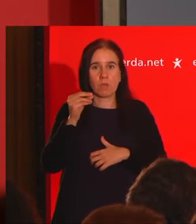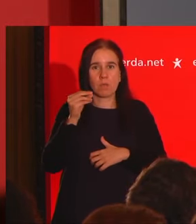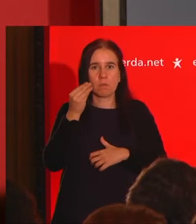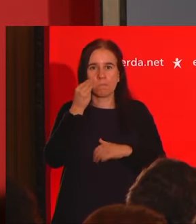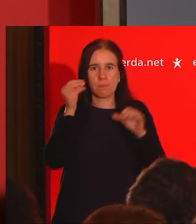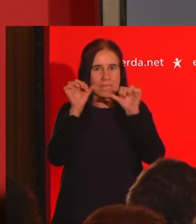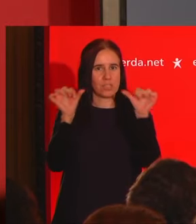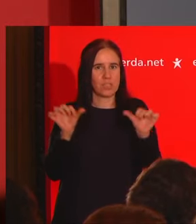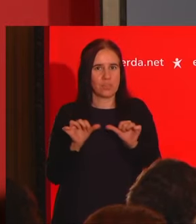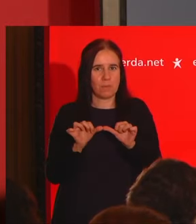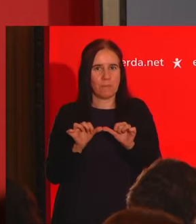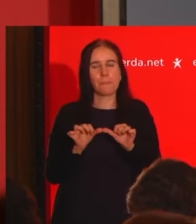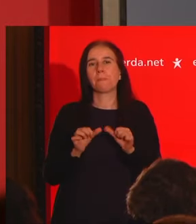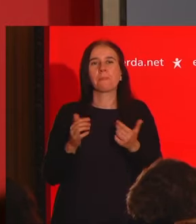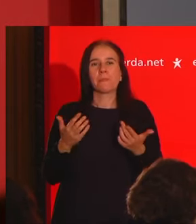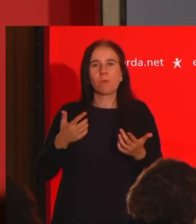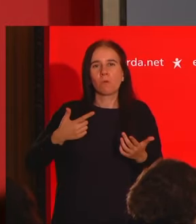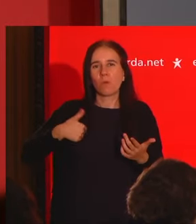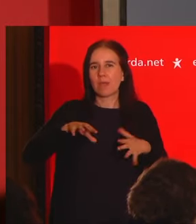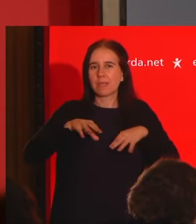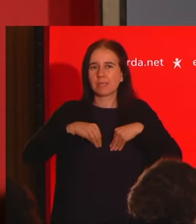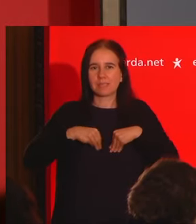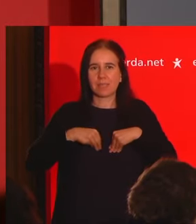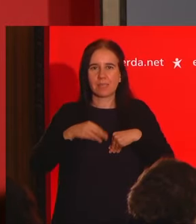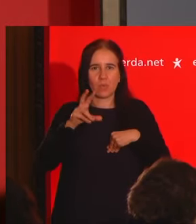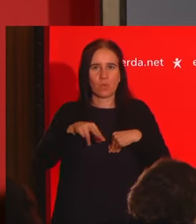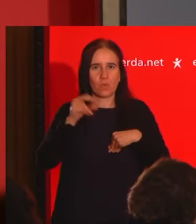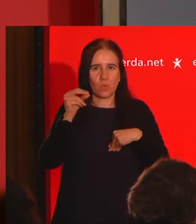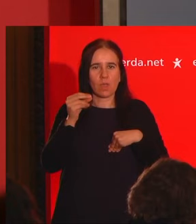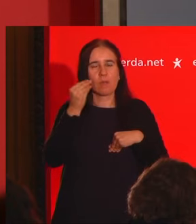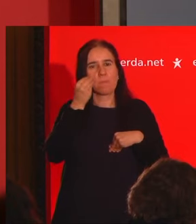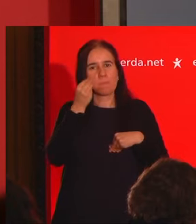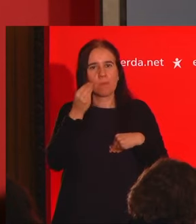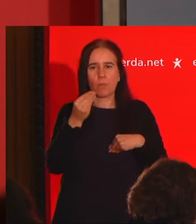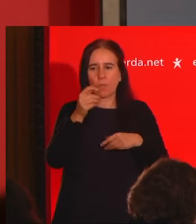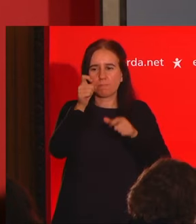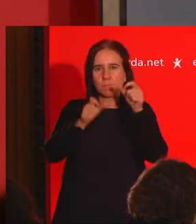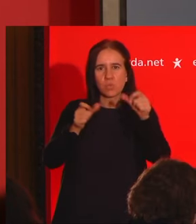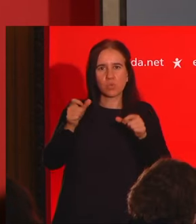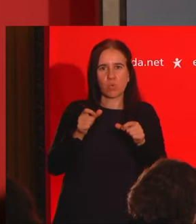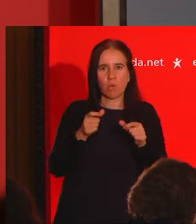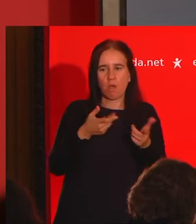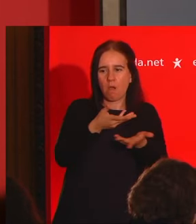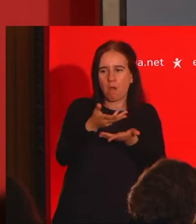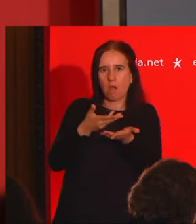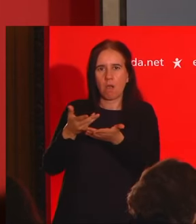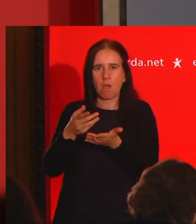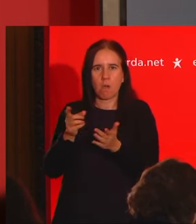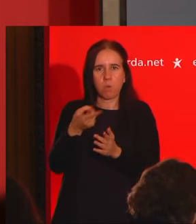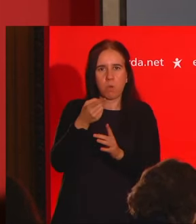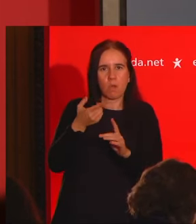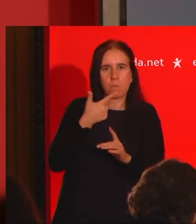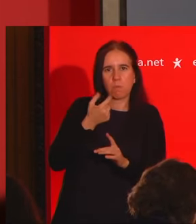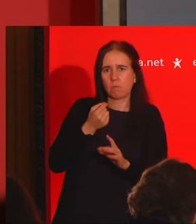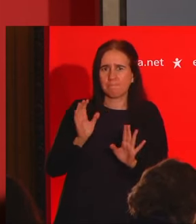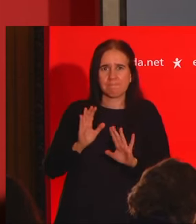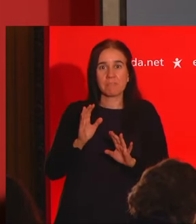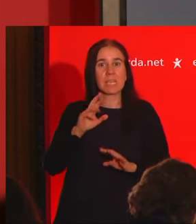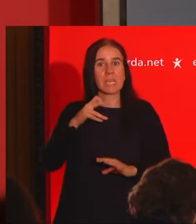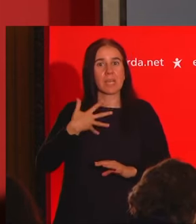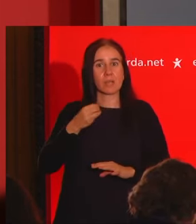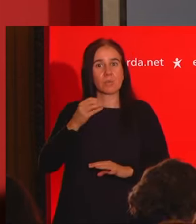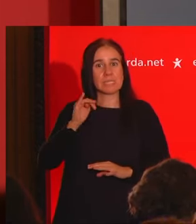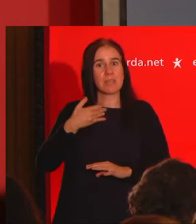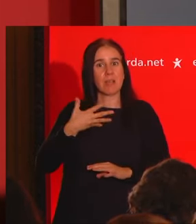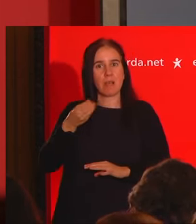deste regime e, por isso, nunca aceitámos o poder dos intocáveis. Pusemos em causa Ricardo Salgado quando o